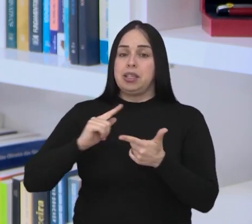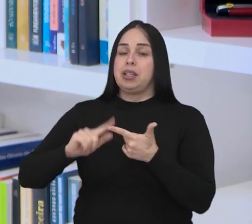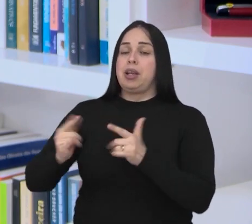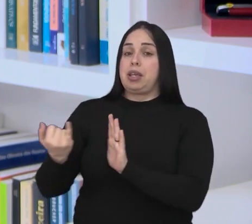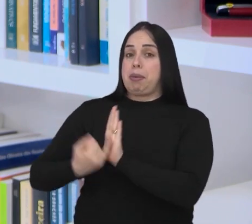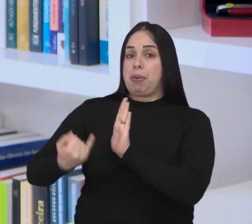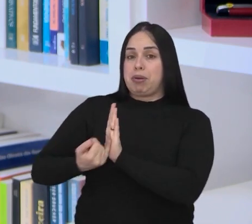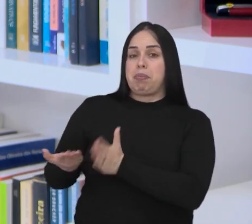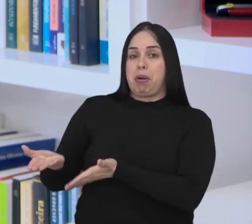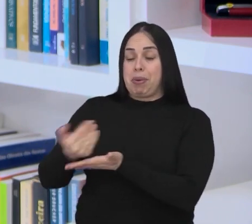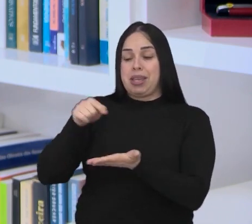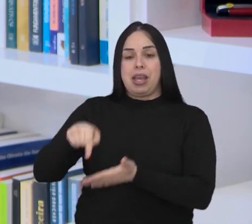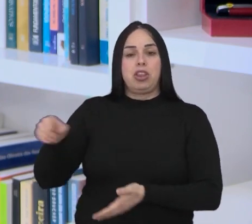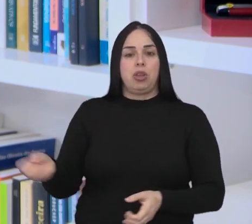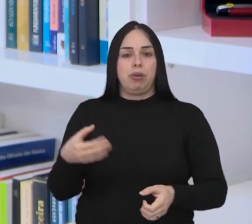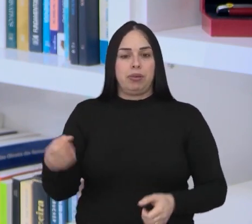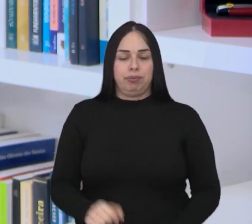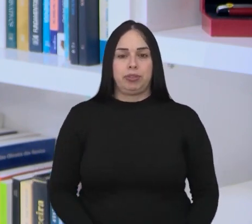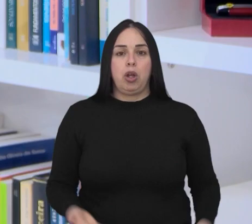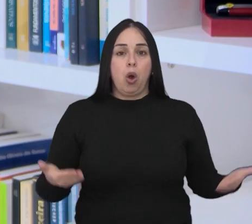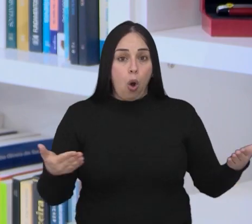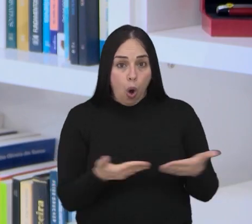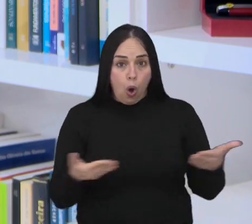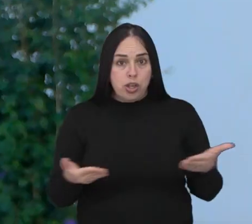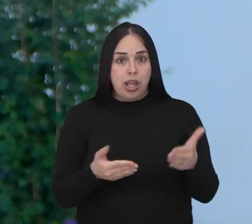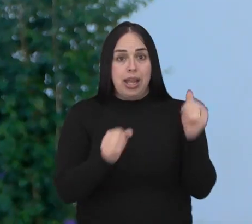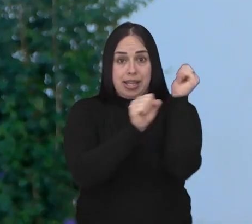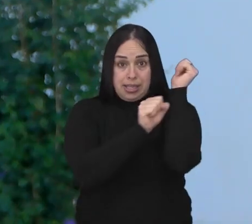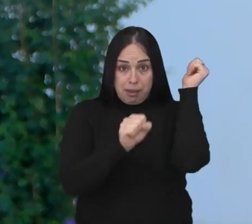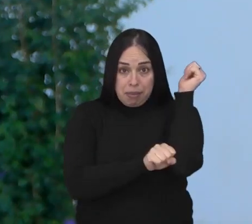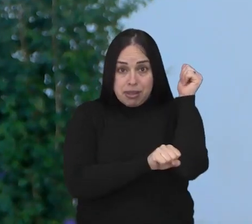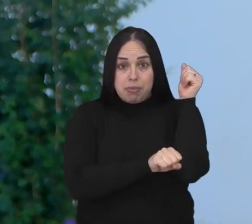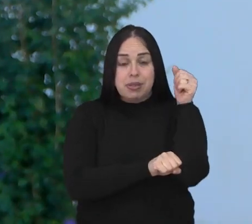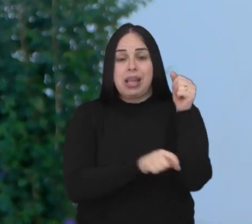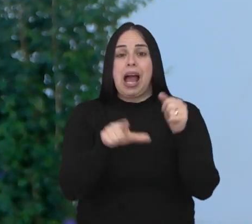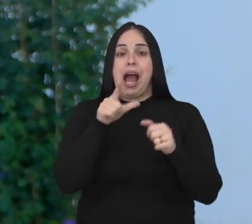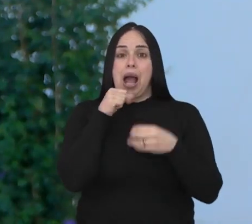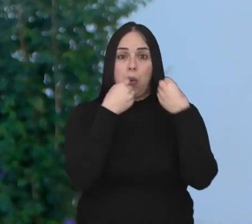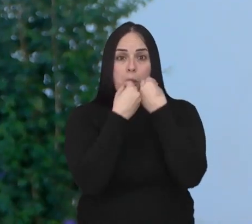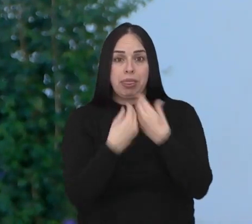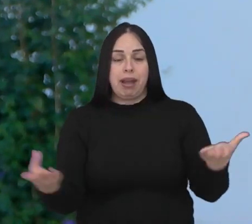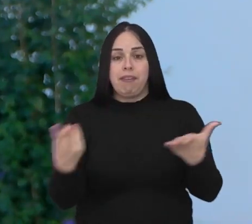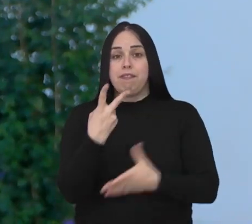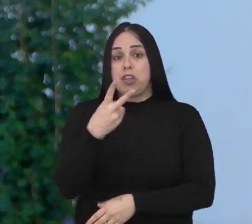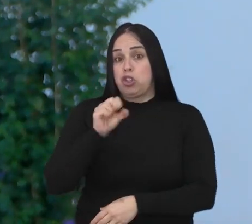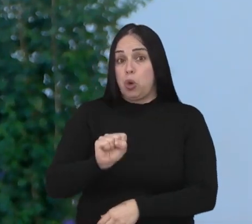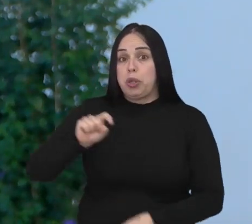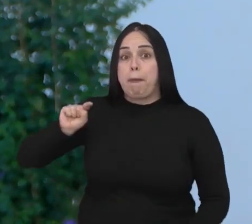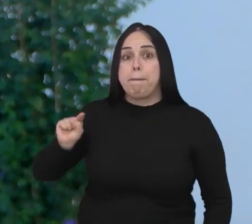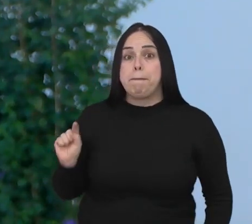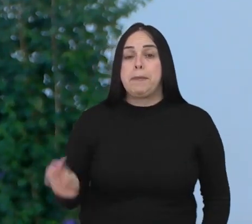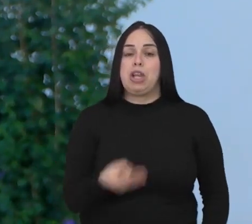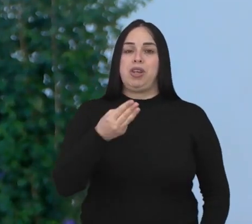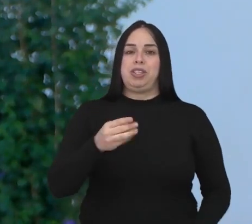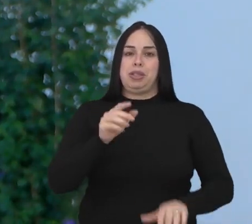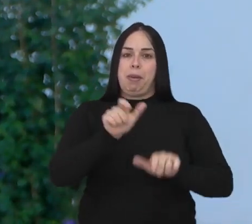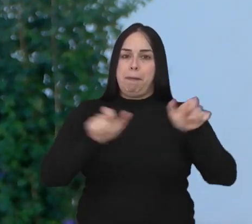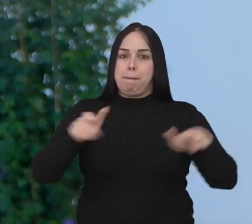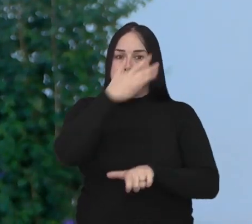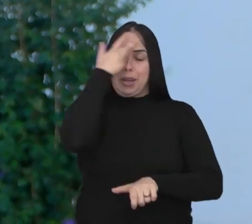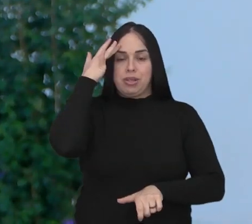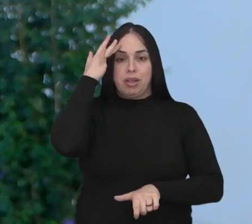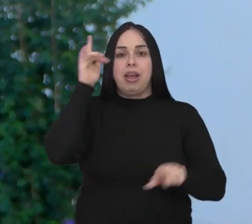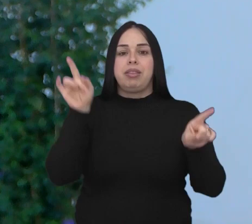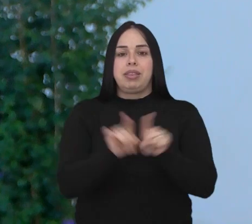arrecada mais impostos e passa a ter uma modernização. Hoje, a Sabesp fornece água potável para 28 milhões